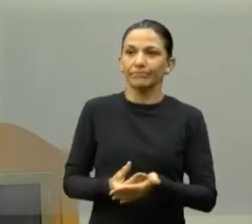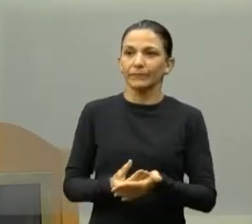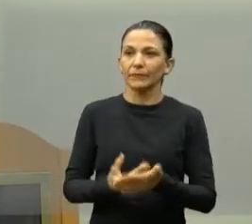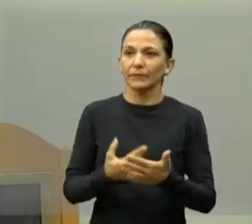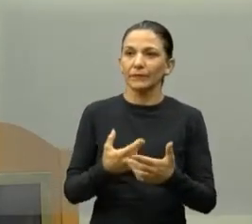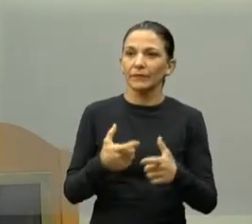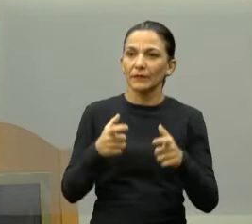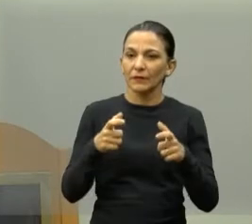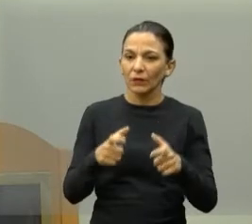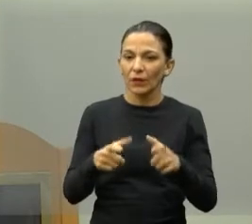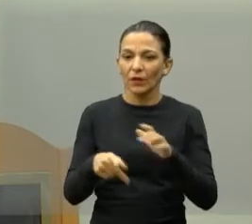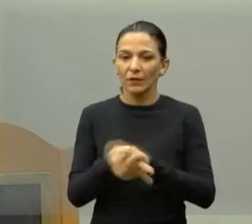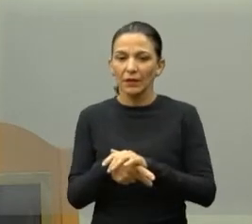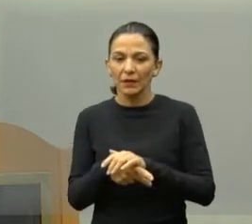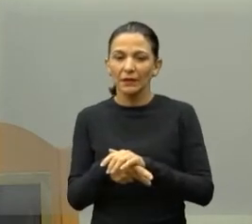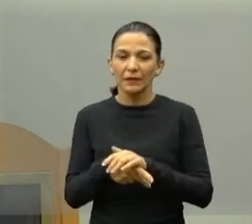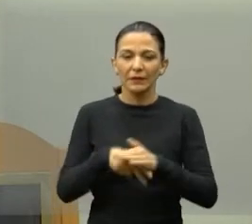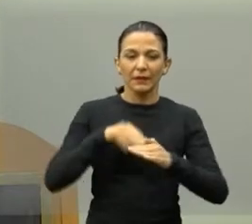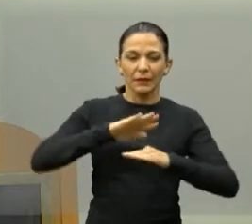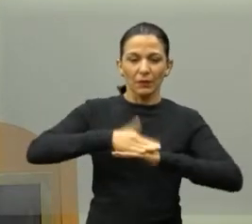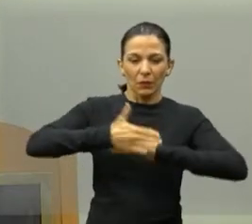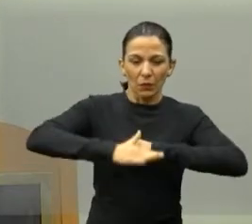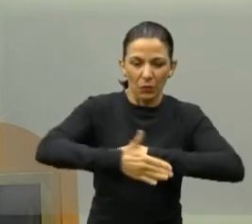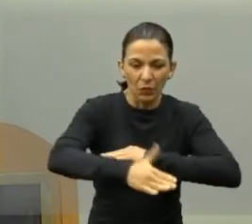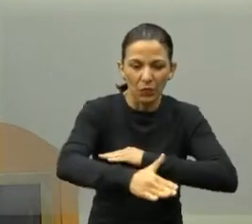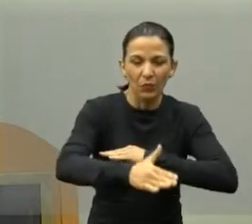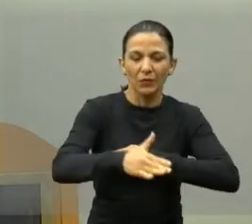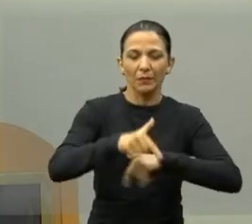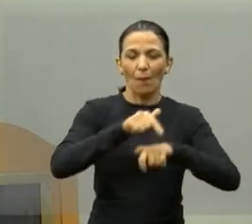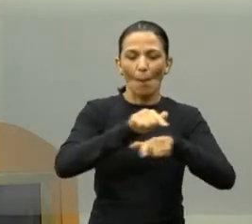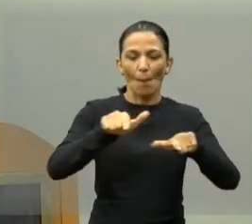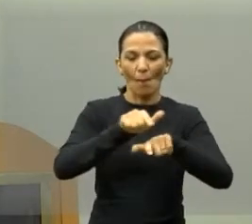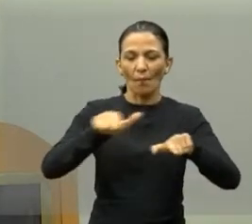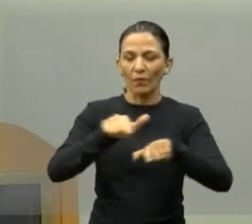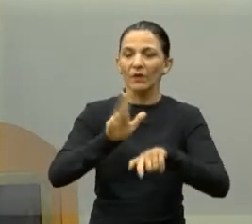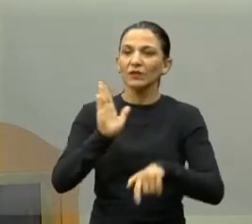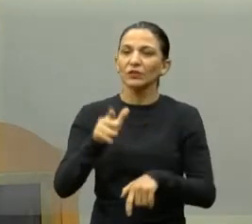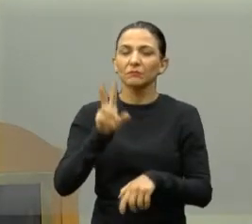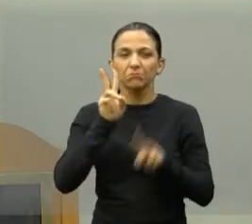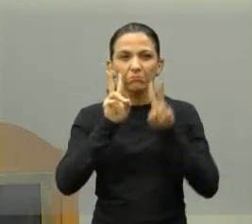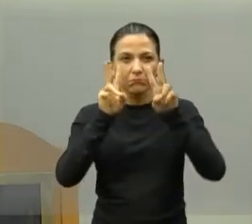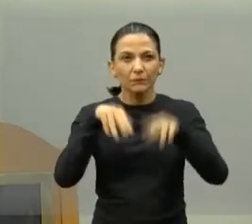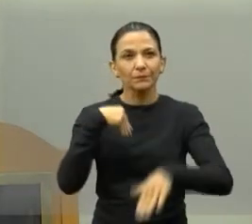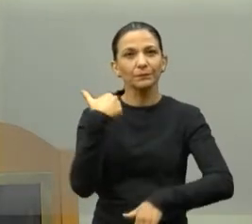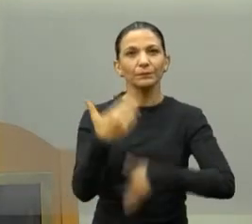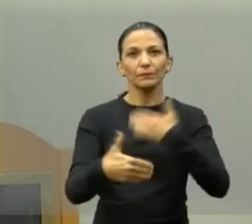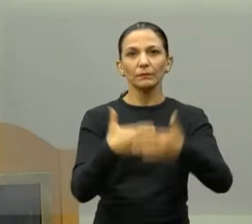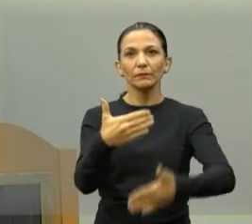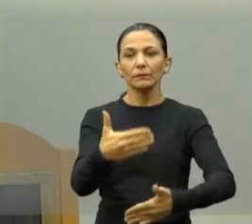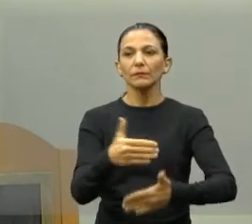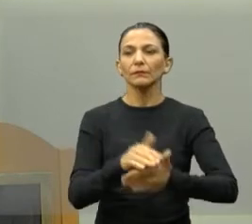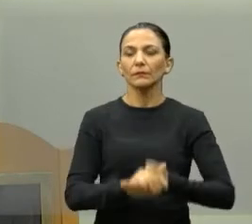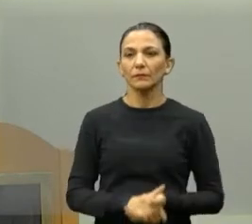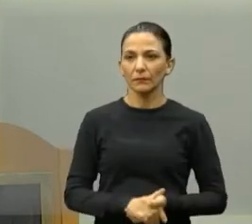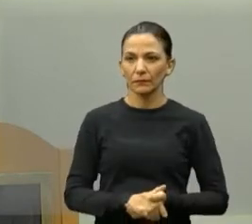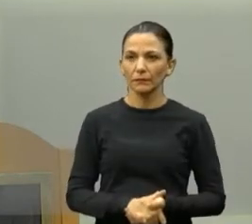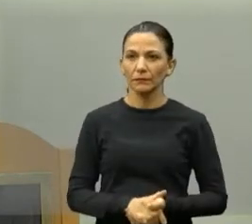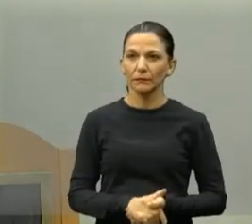algumas demandas de tapa-buraco na limpeza já tá a gente tá vendo ficar evoluindo